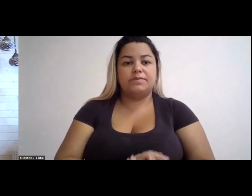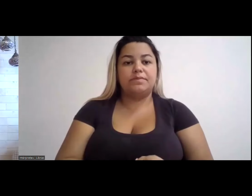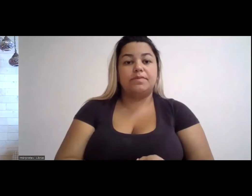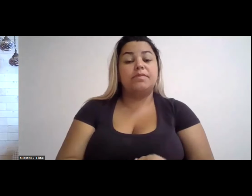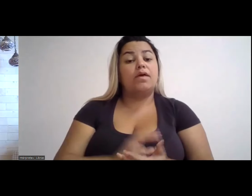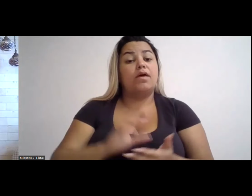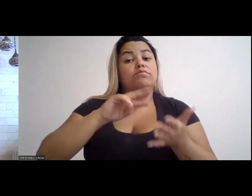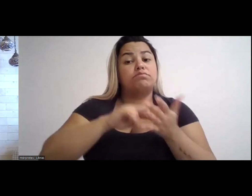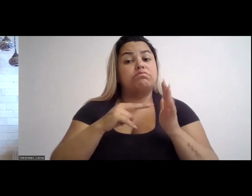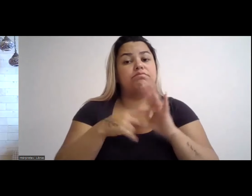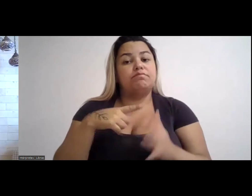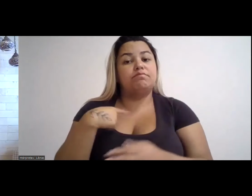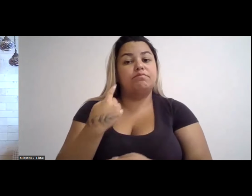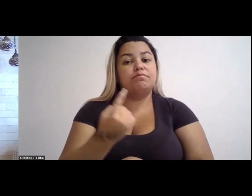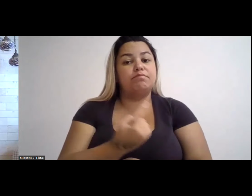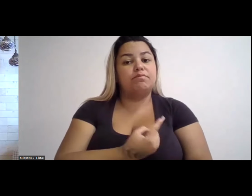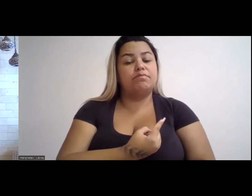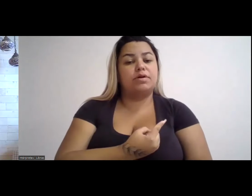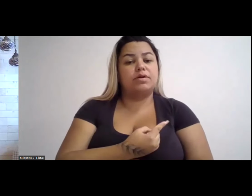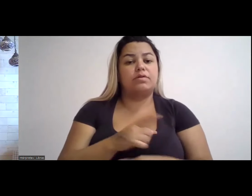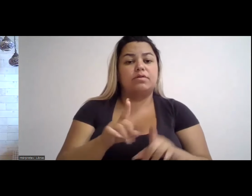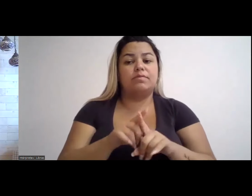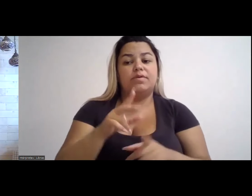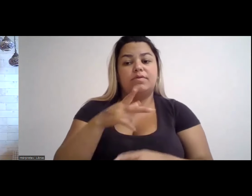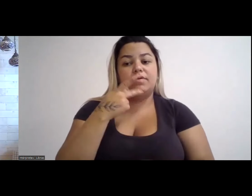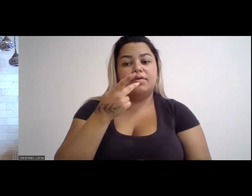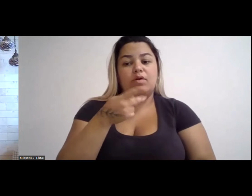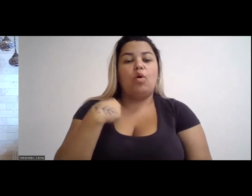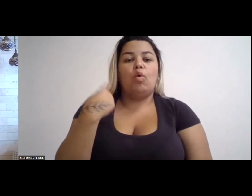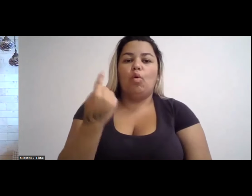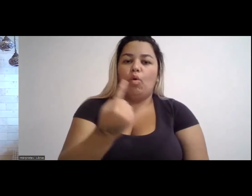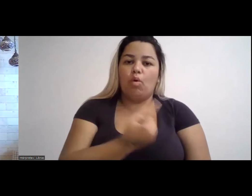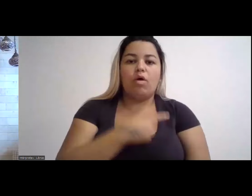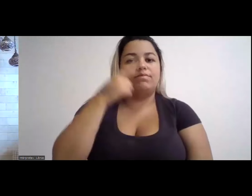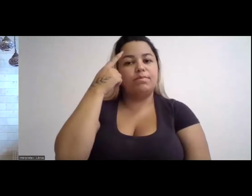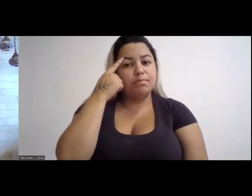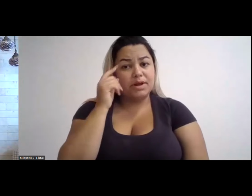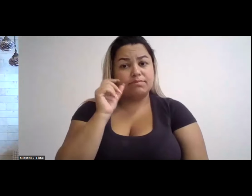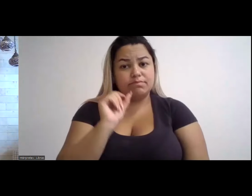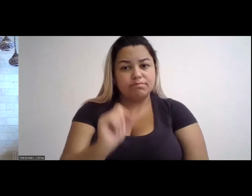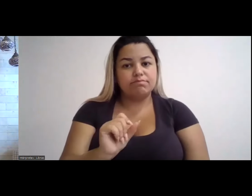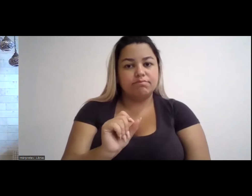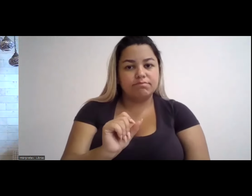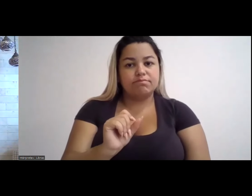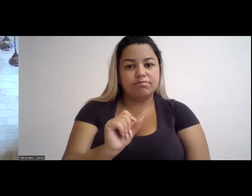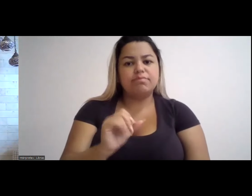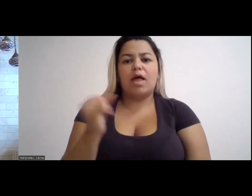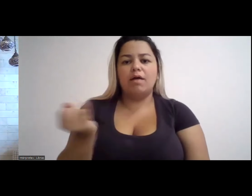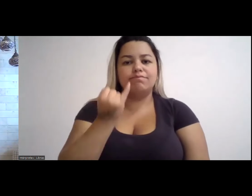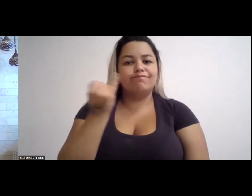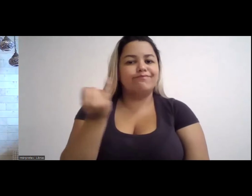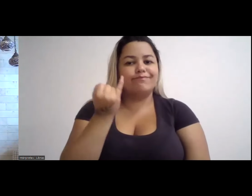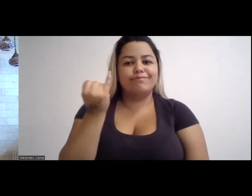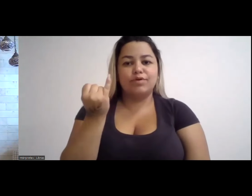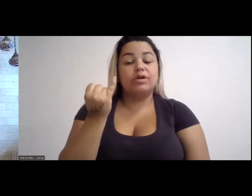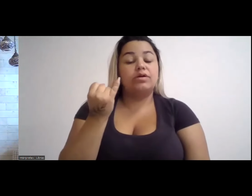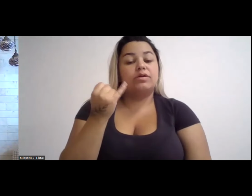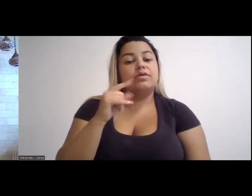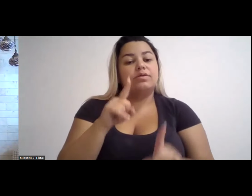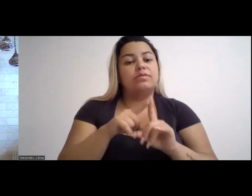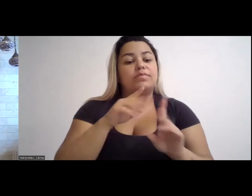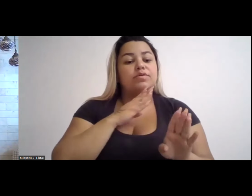E para nós decolonizarmos, como disse a Ildma, o nosso pensamento. Isso, para mim, é muito importante. Quais são os princípios